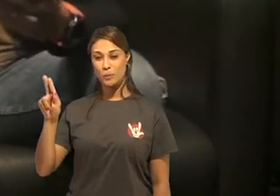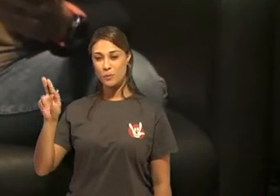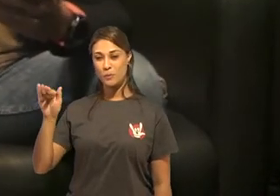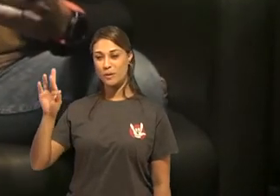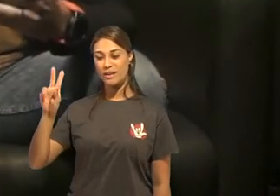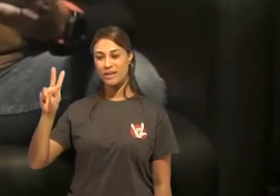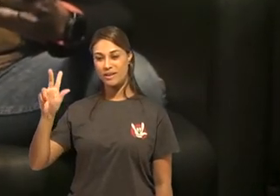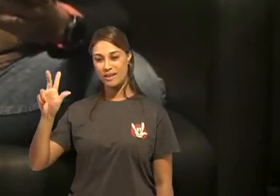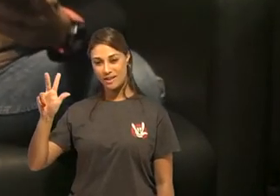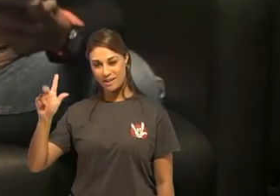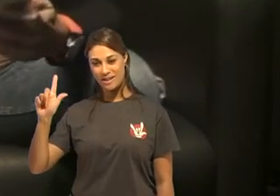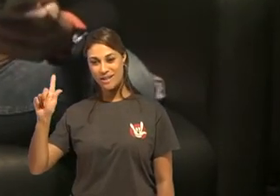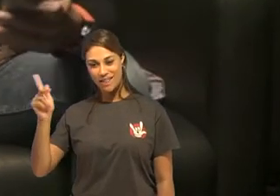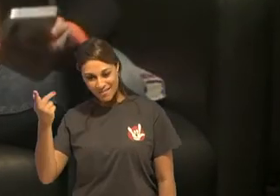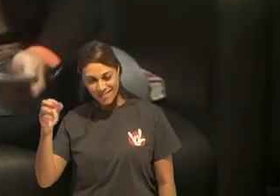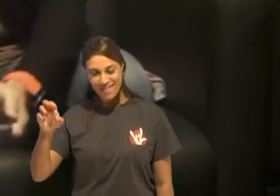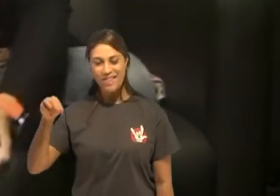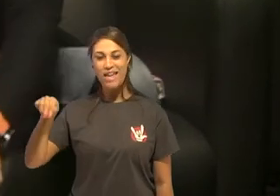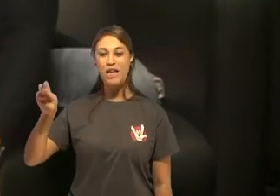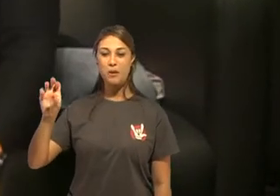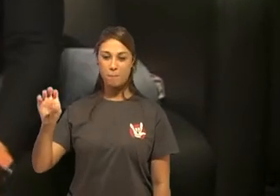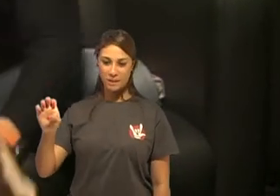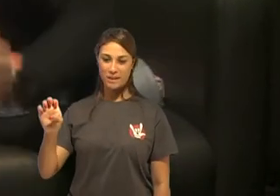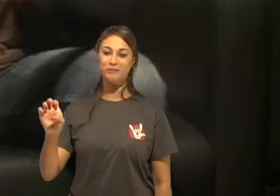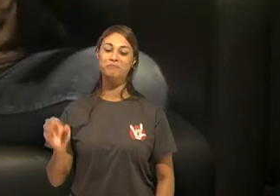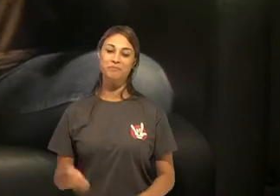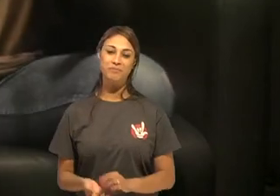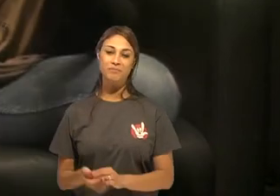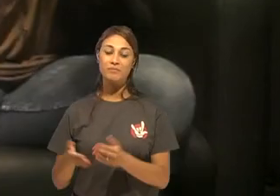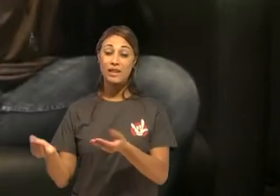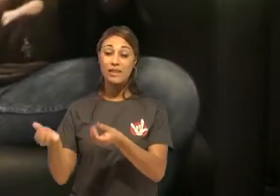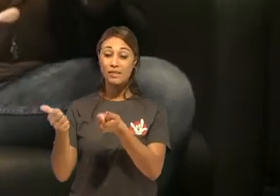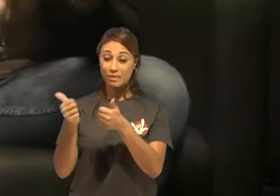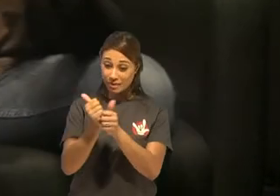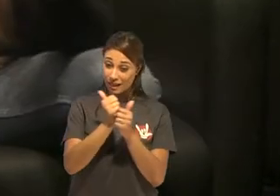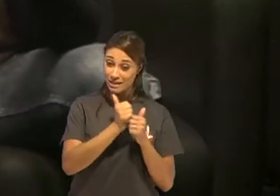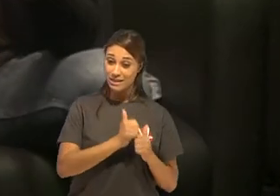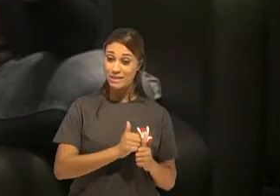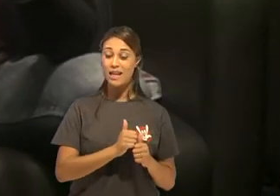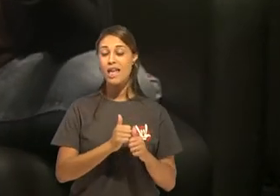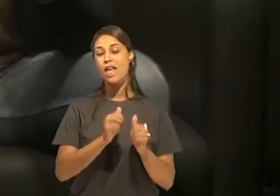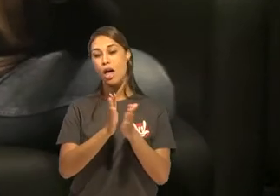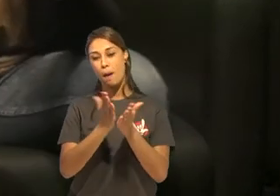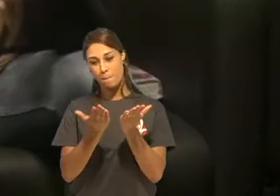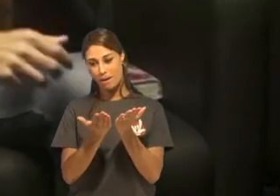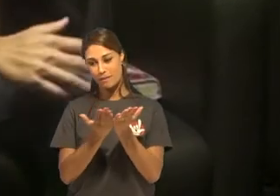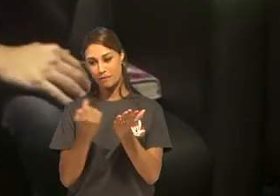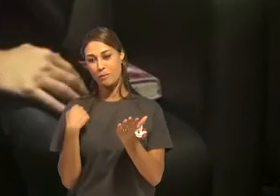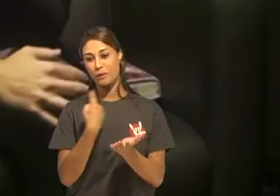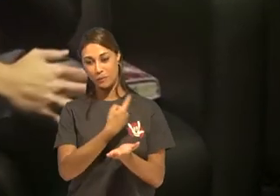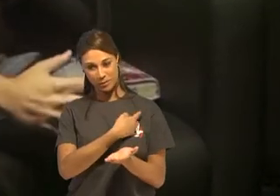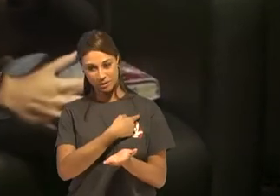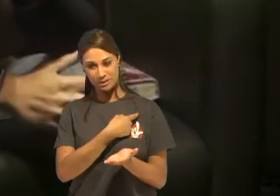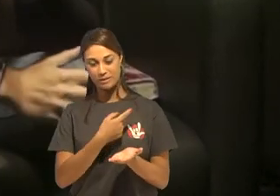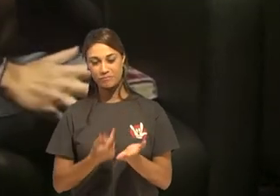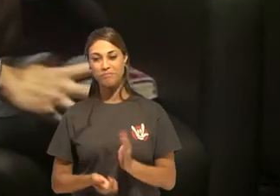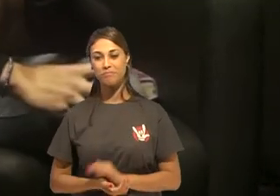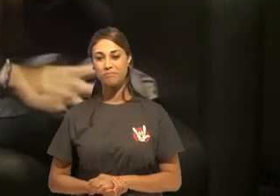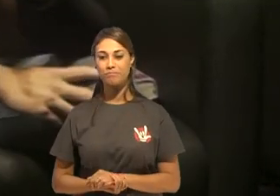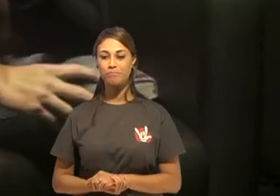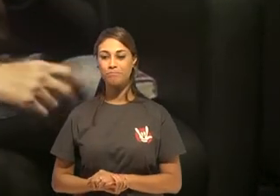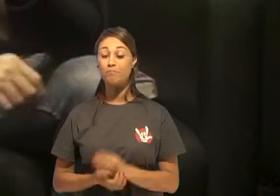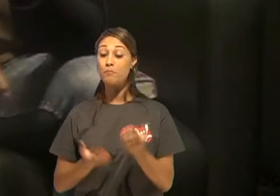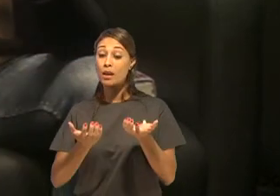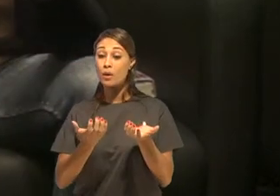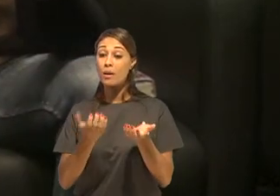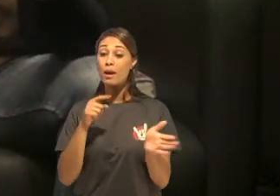acertou. É, agora eu quero, antes da gente continuar o quiz, segura aí, a gente já vai continuar. Mas eu quero perguntar para